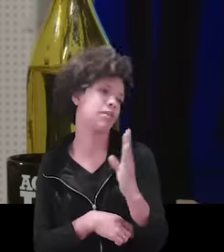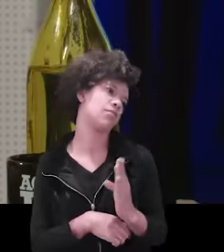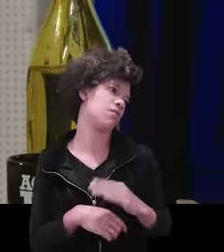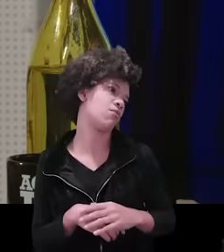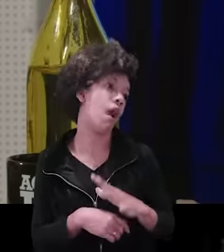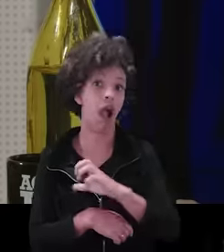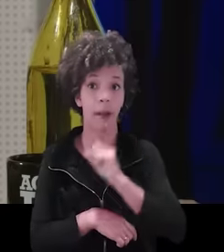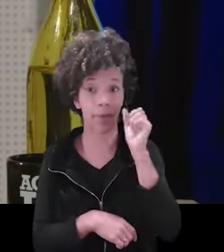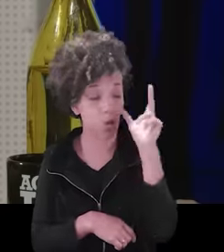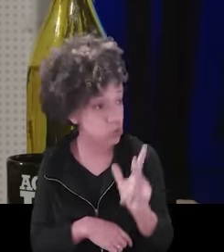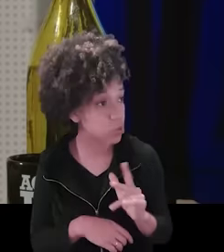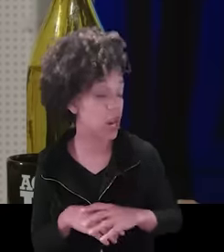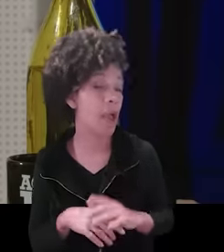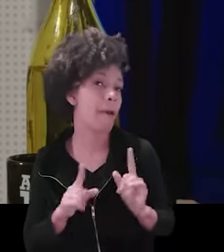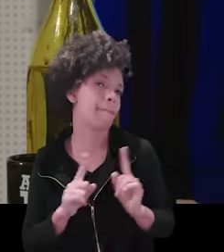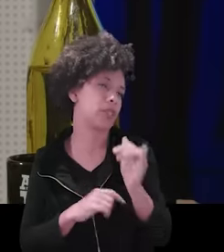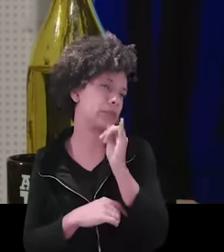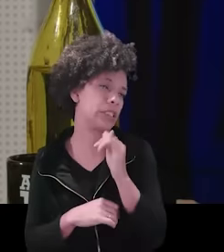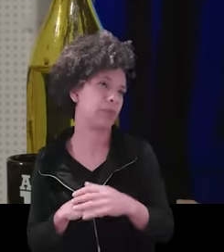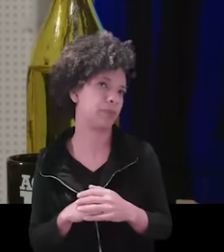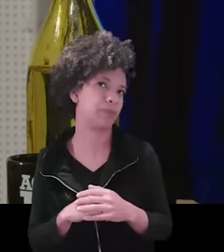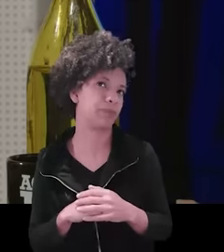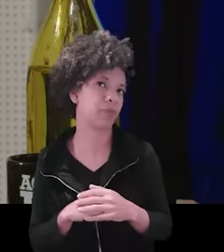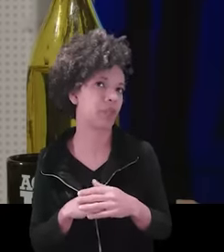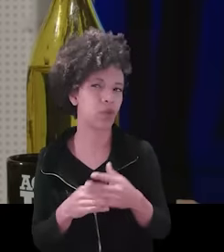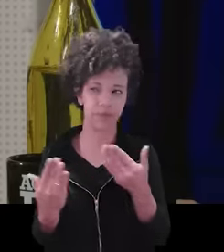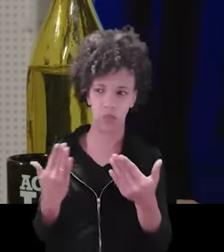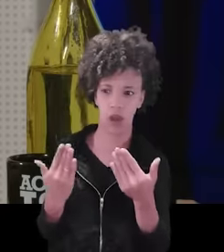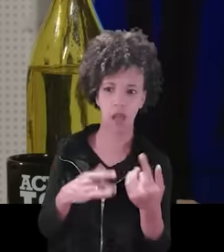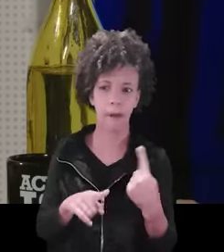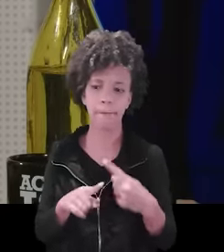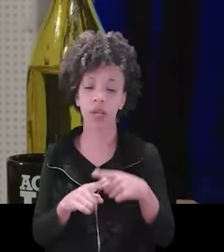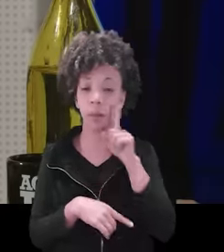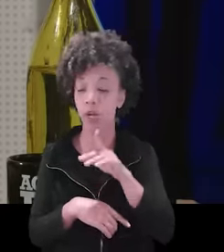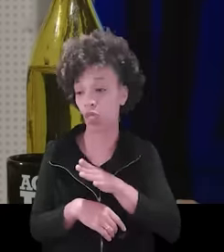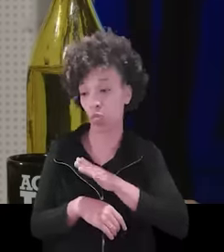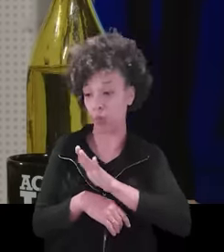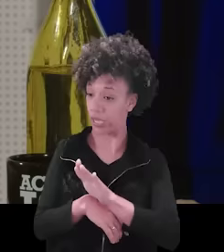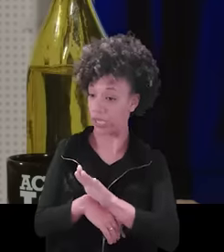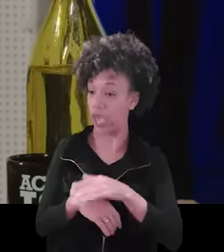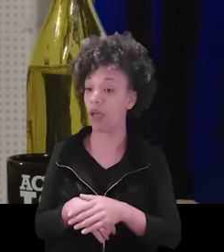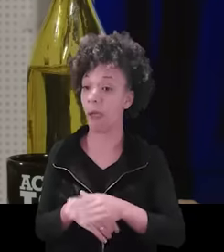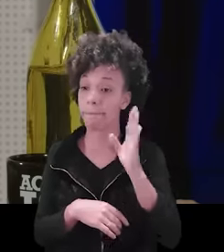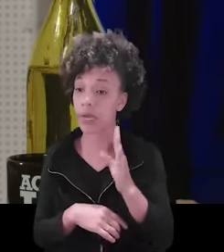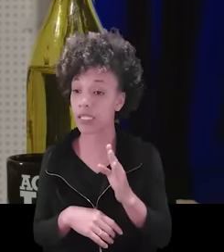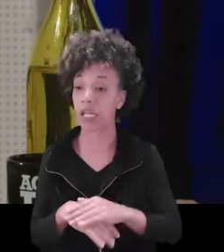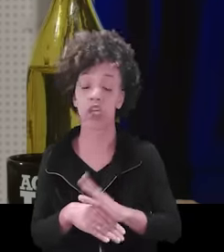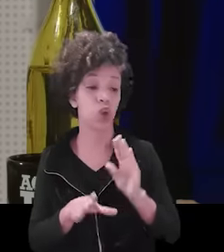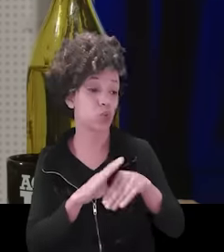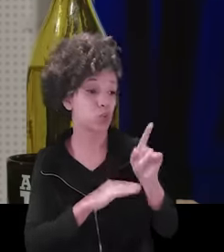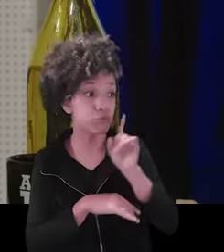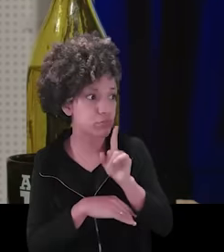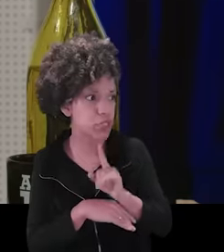brasileira ama Nossa cultura tanto assim e quando você vai porque americana não quebre as leis nos Estados Unidos